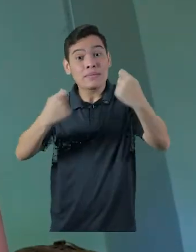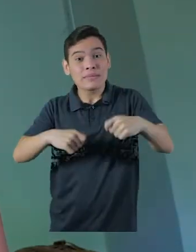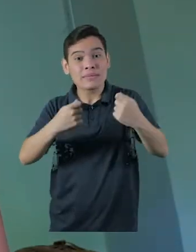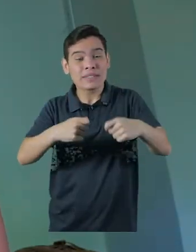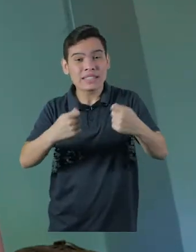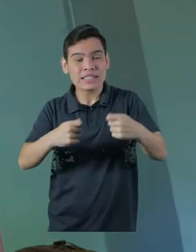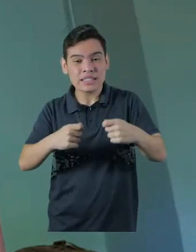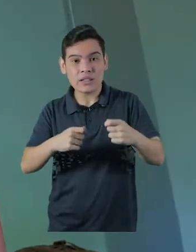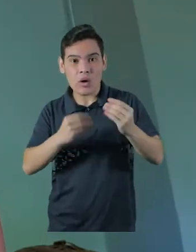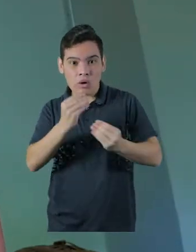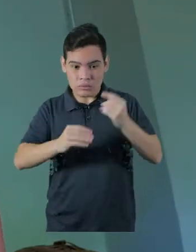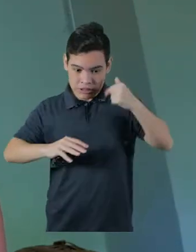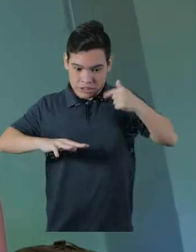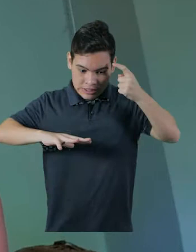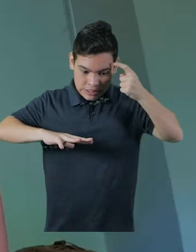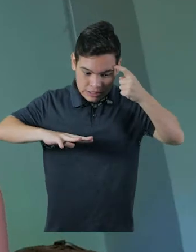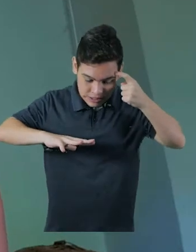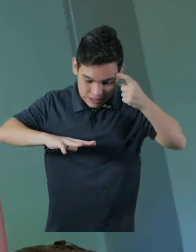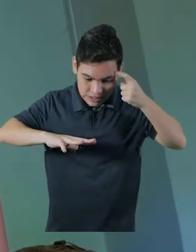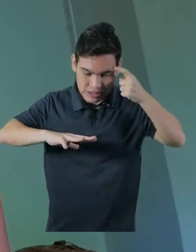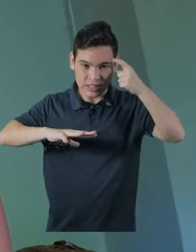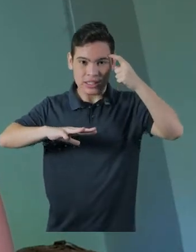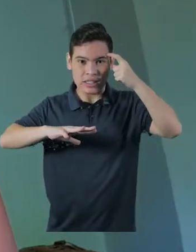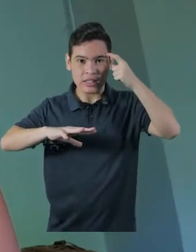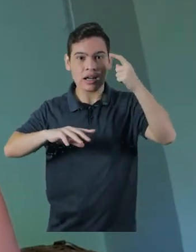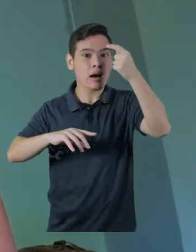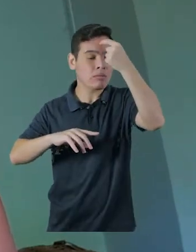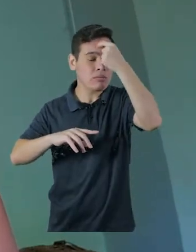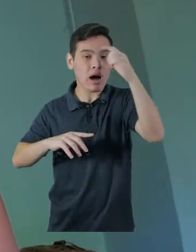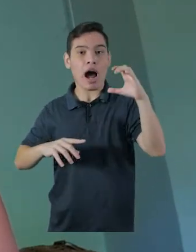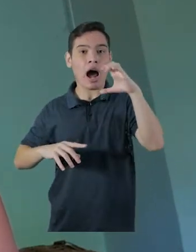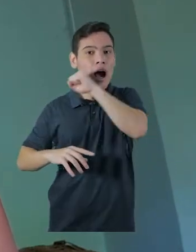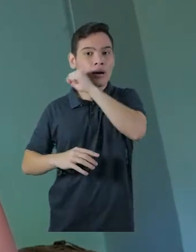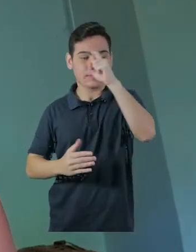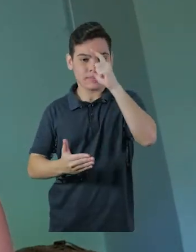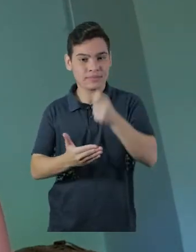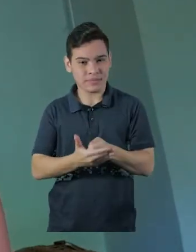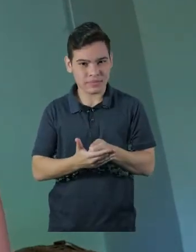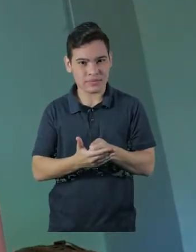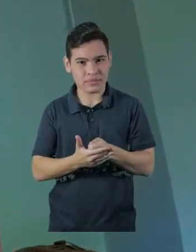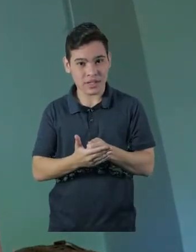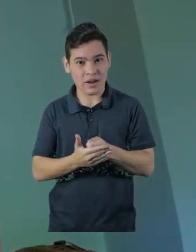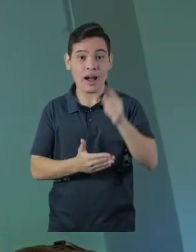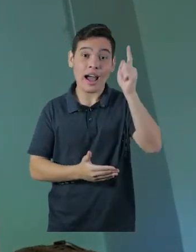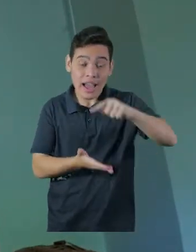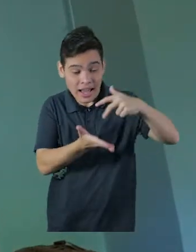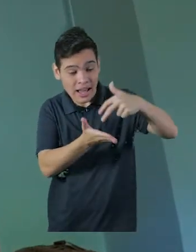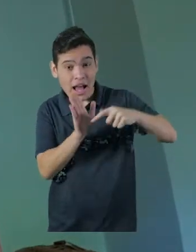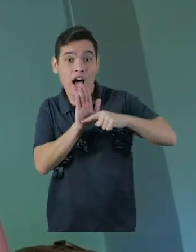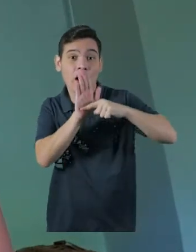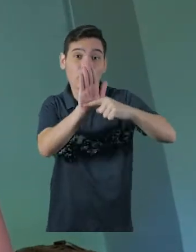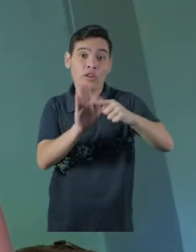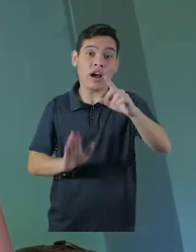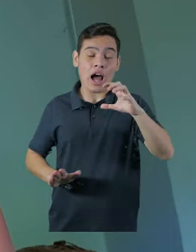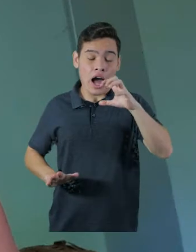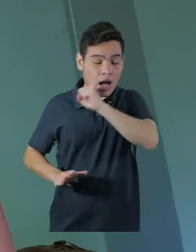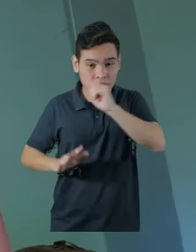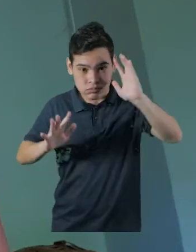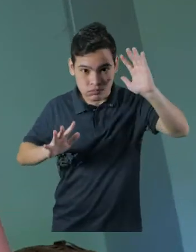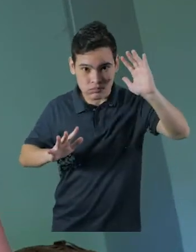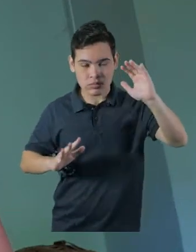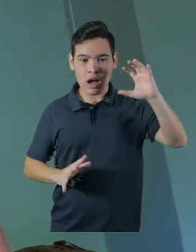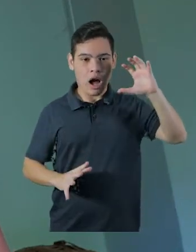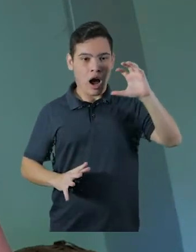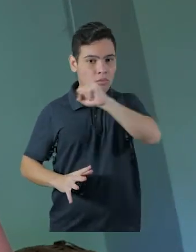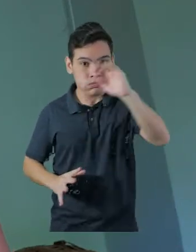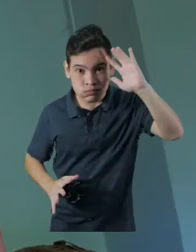reflexos bem acordados. Então a Pequena Dança é uma proposta que vai atuar nisso. Ela vai